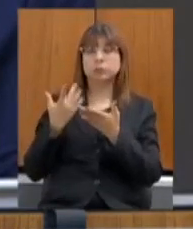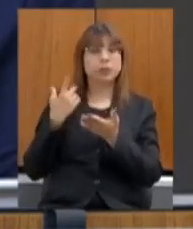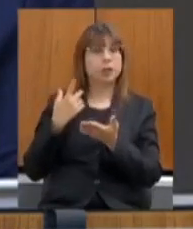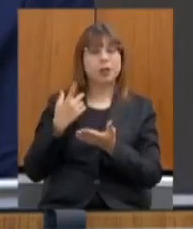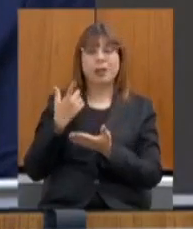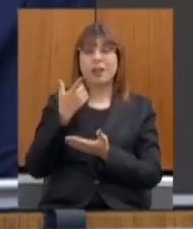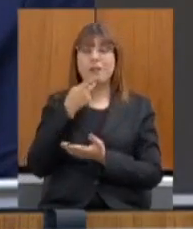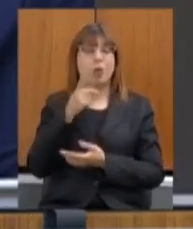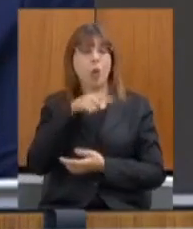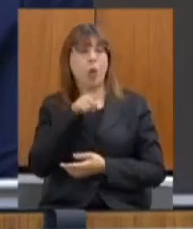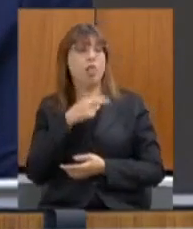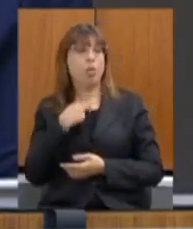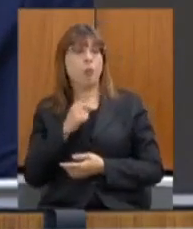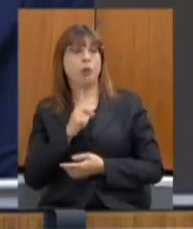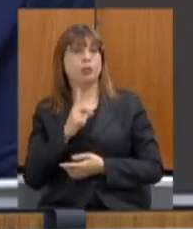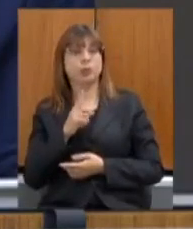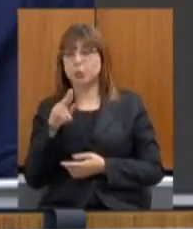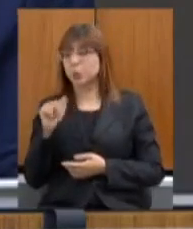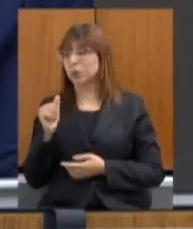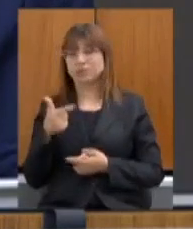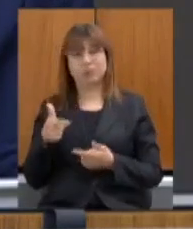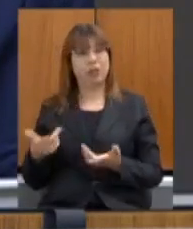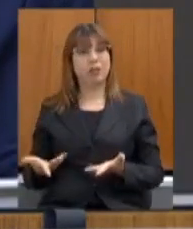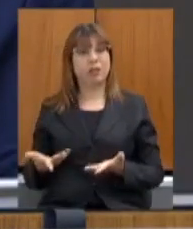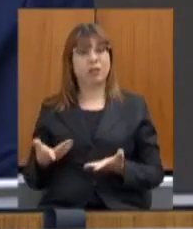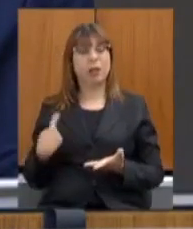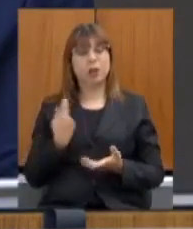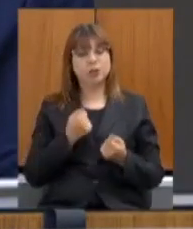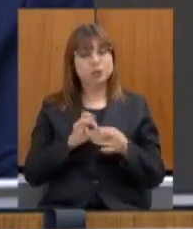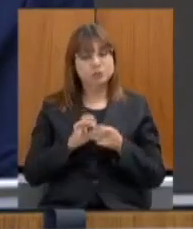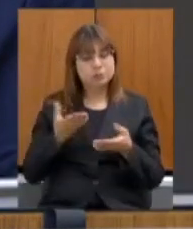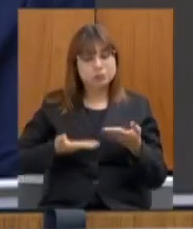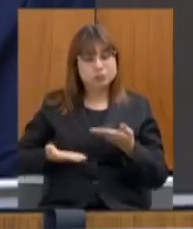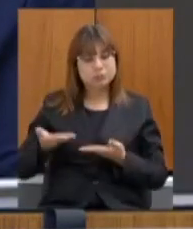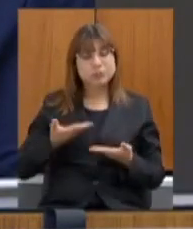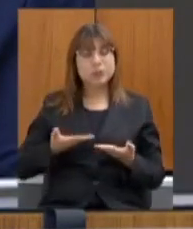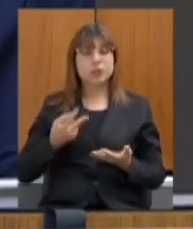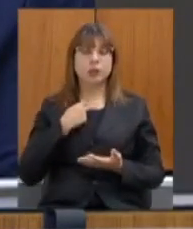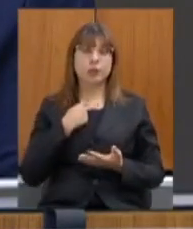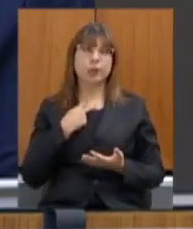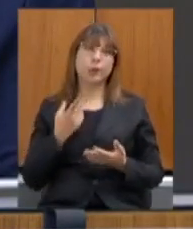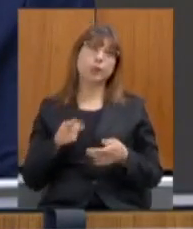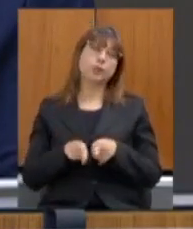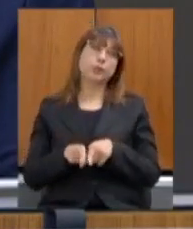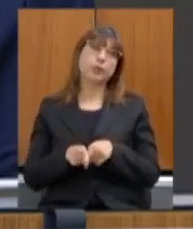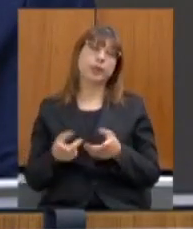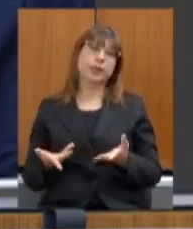com quem quer que seja e dialogar. O que não pode, sobre a maneira, significar que